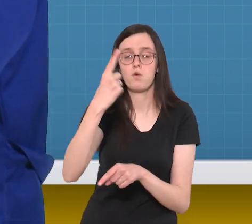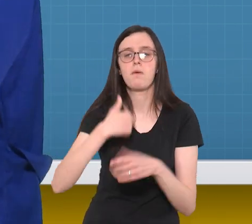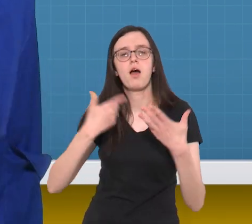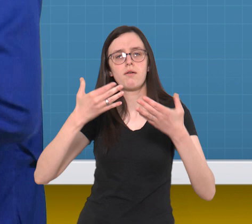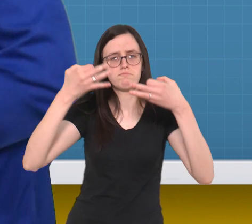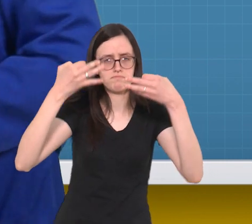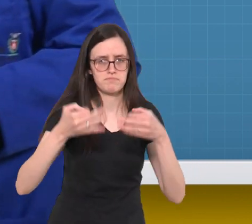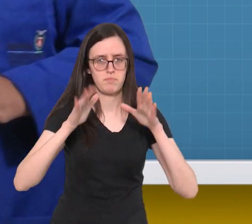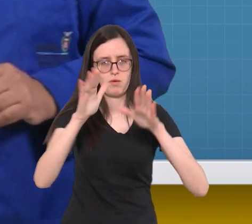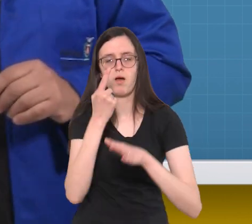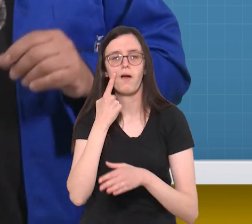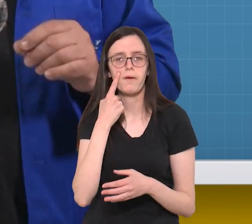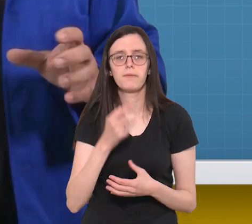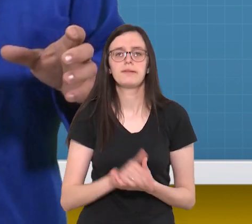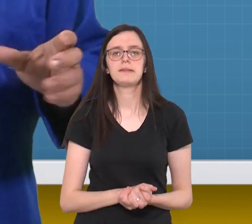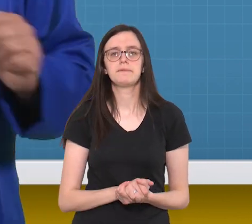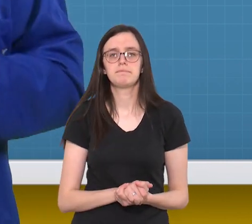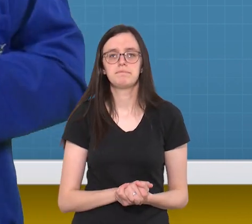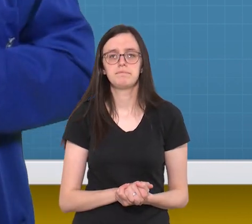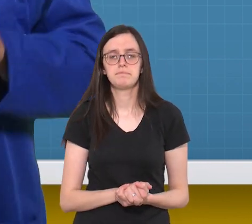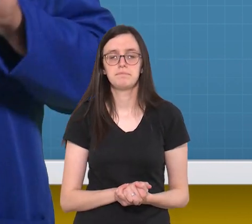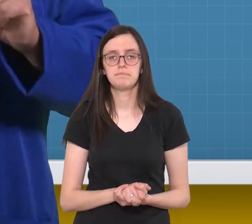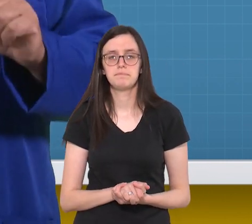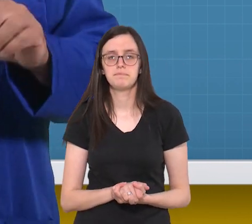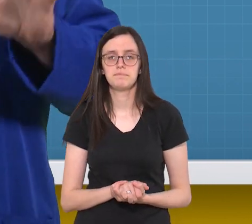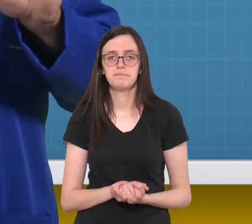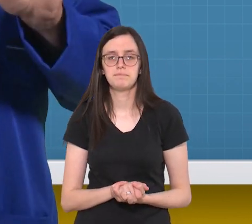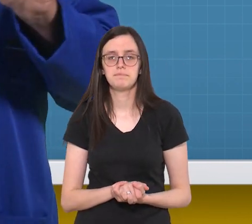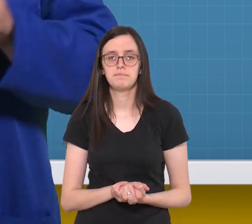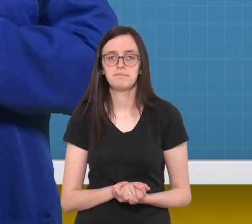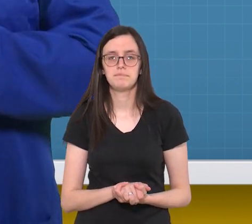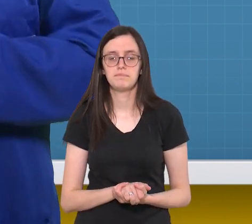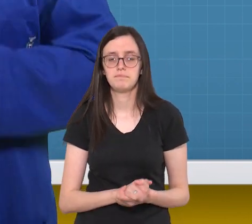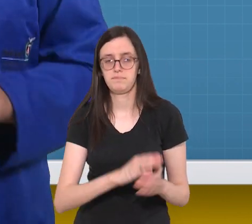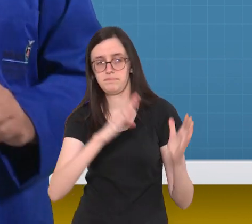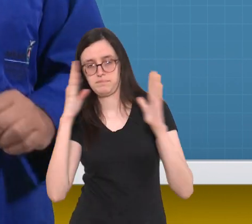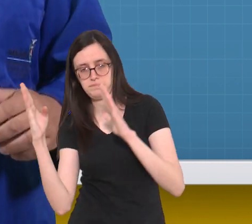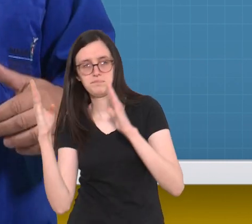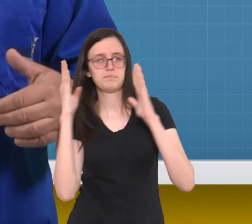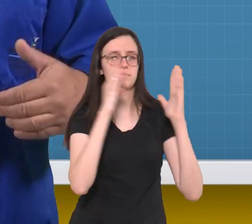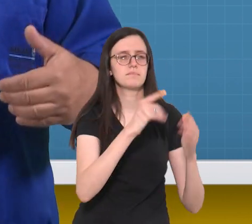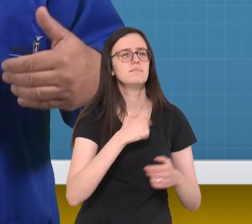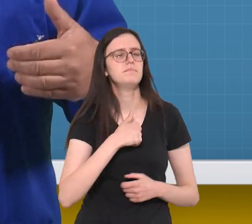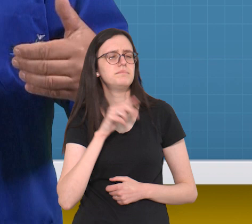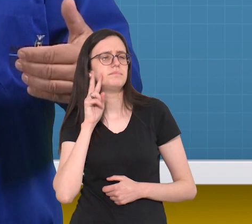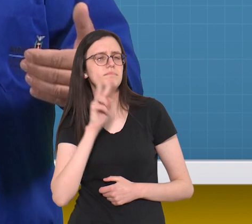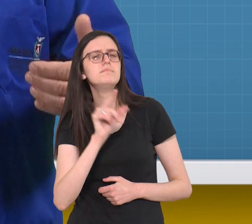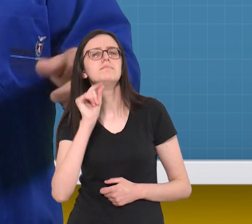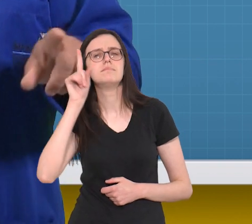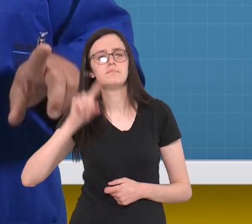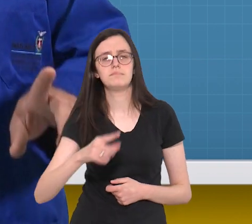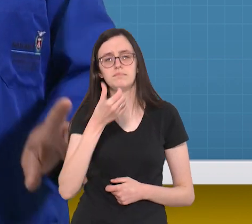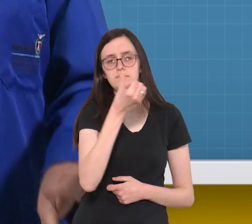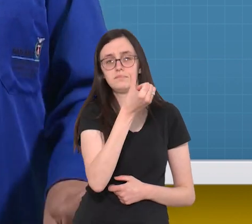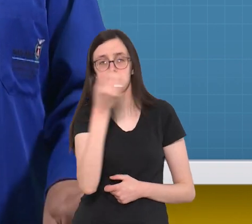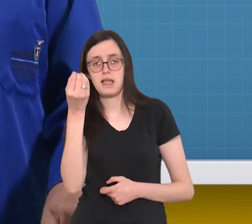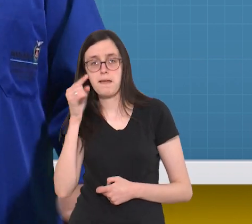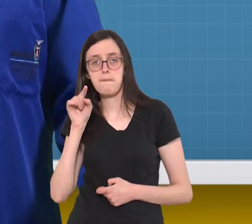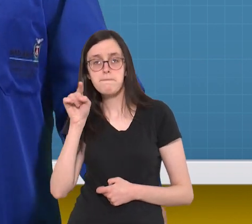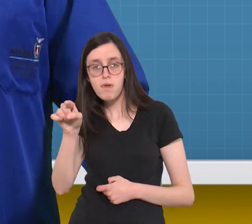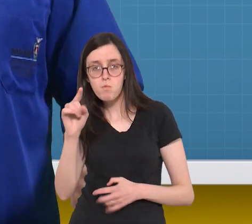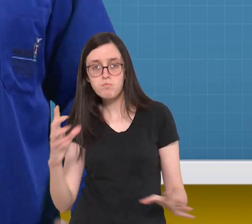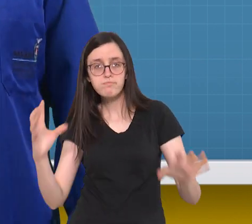eu quero com bastante carinho agora. Registrado lá então. Do lado esquerdo você tem os 600 mil, que